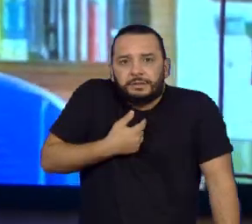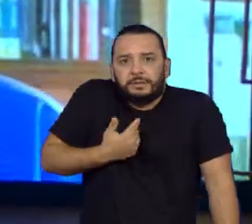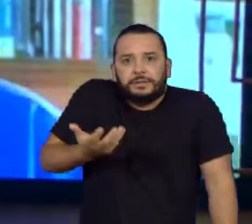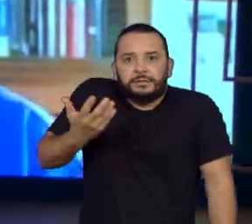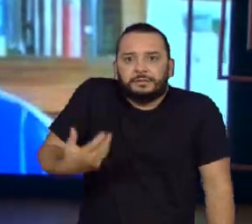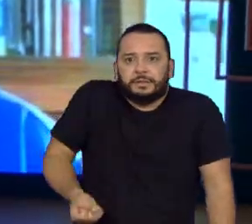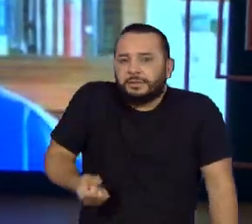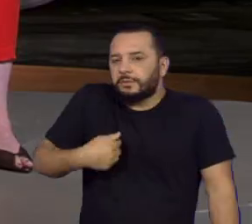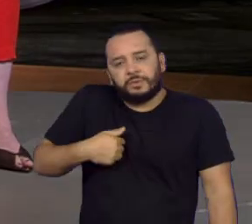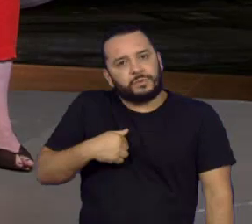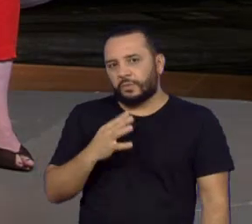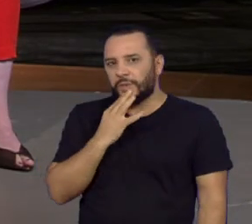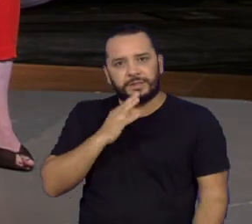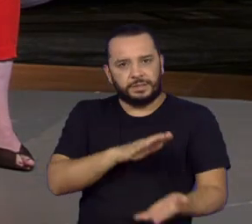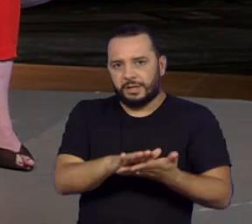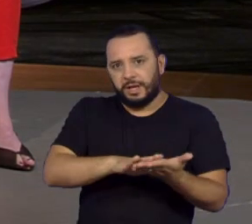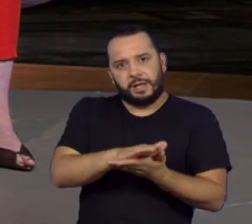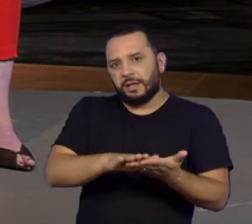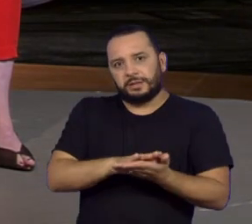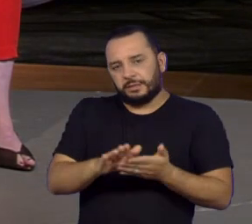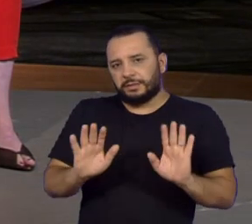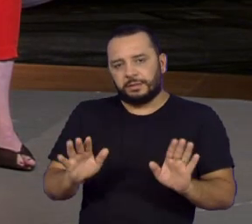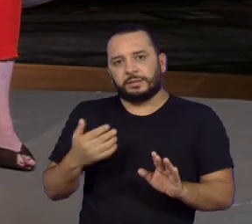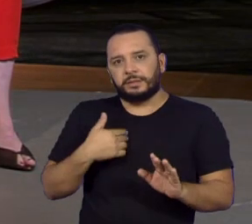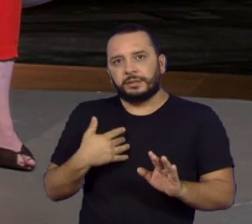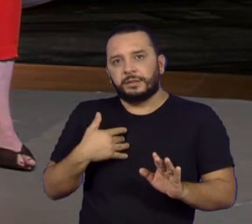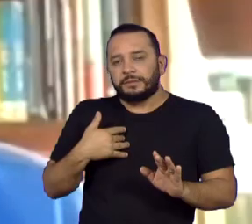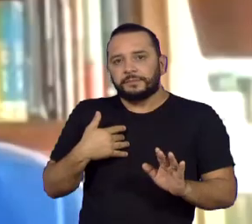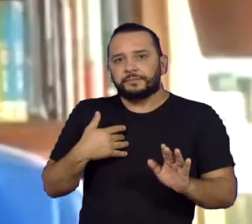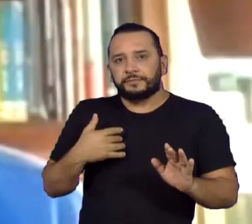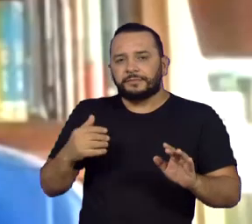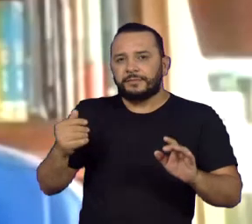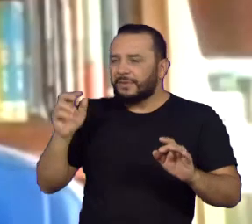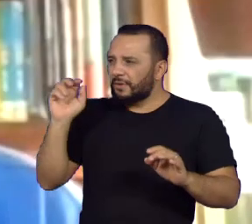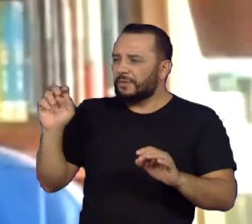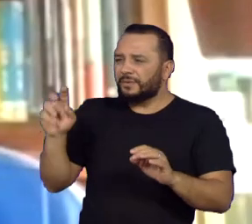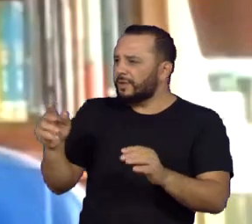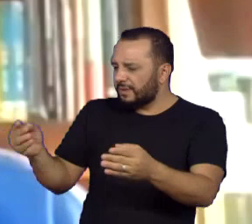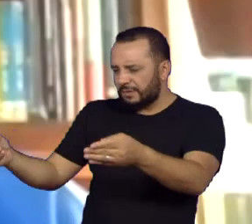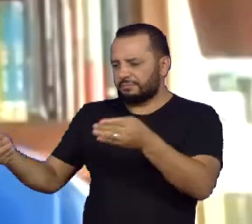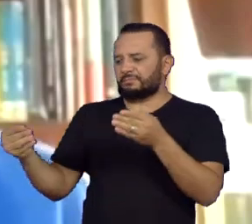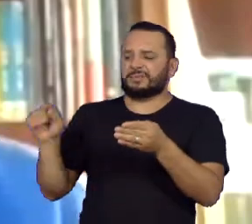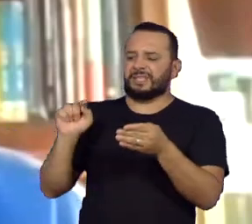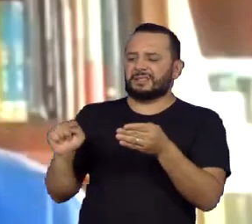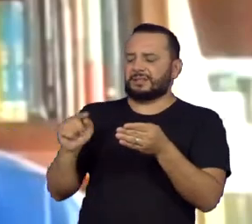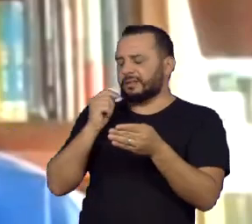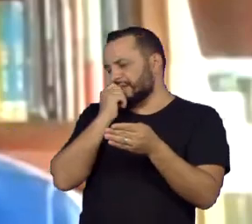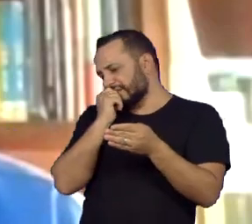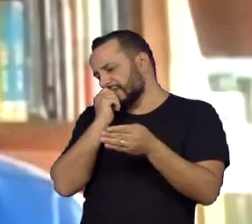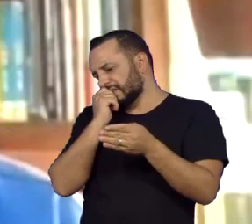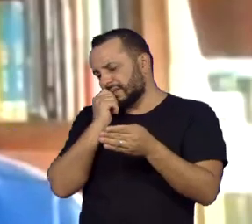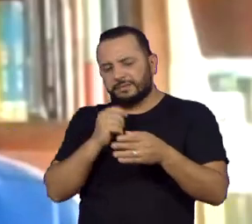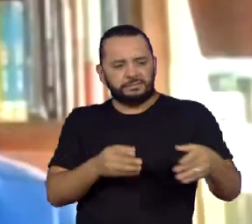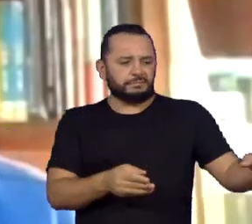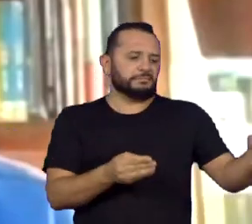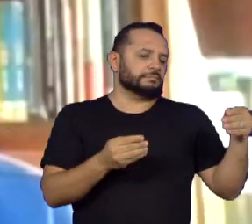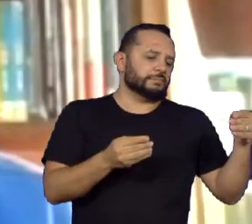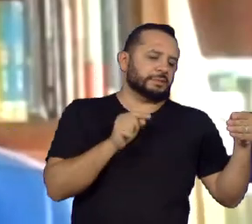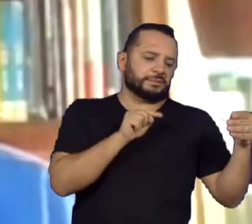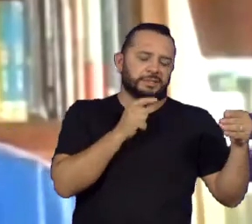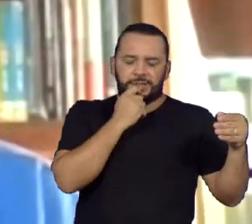conhecer quase nada de pintura, enfim, para cada tema escolhido, que eu participava de